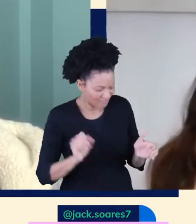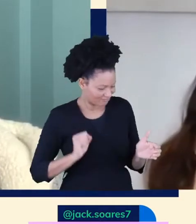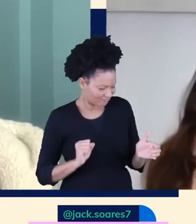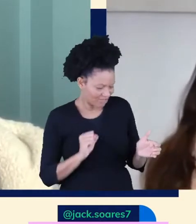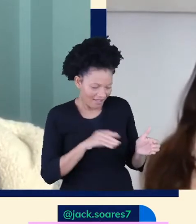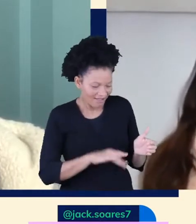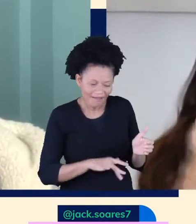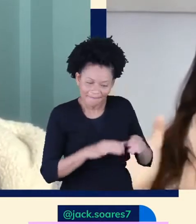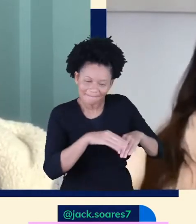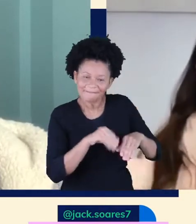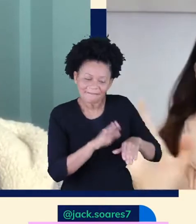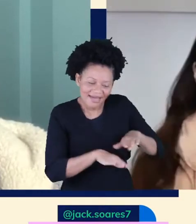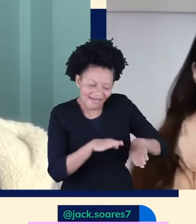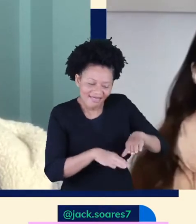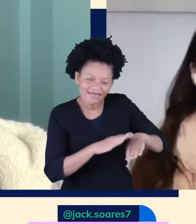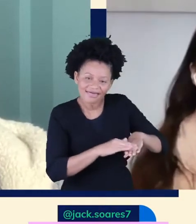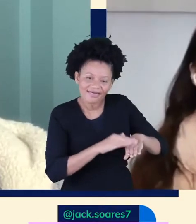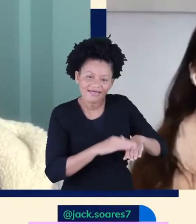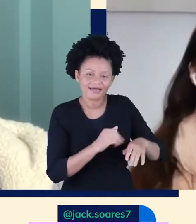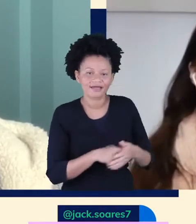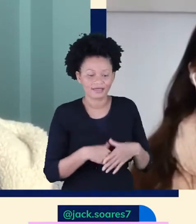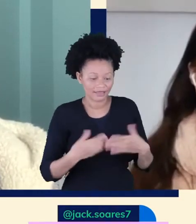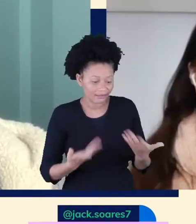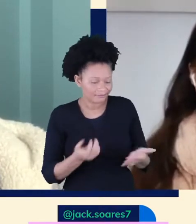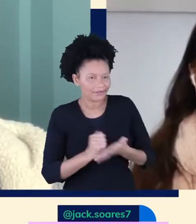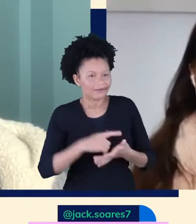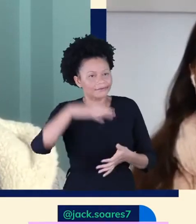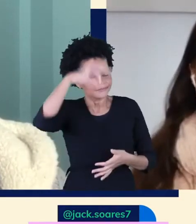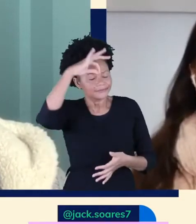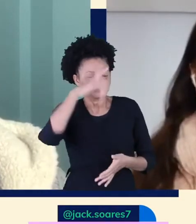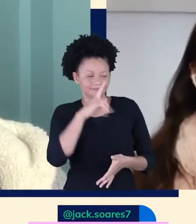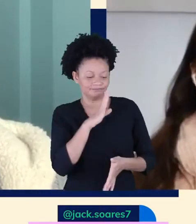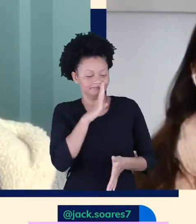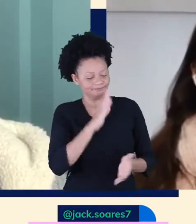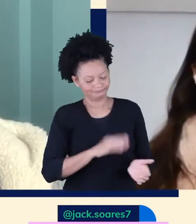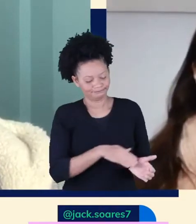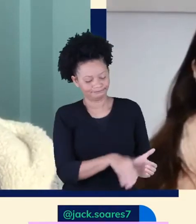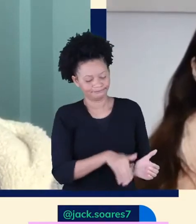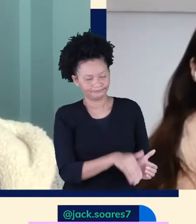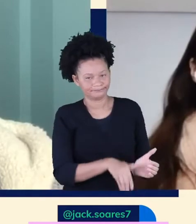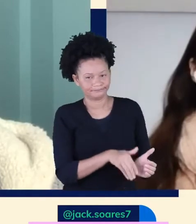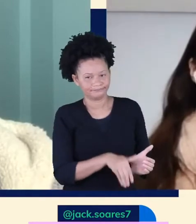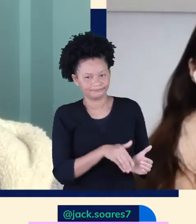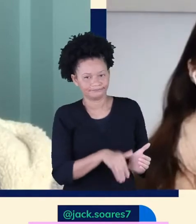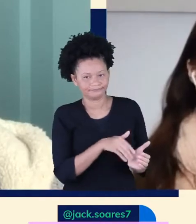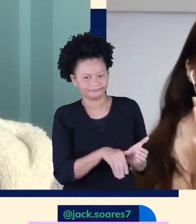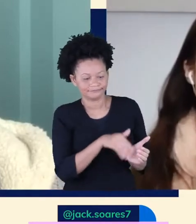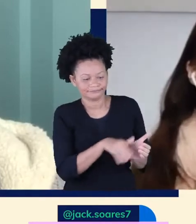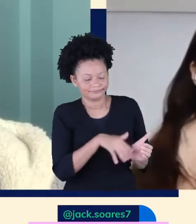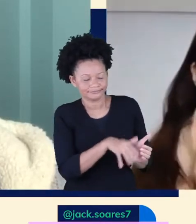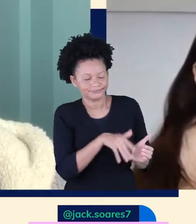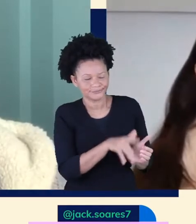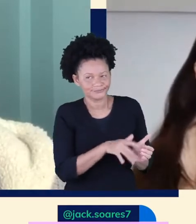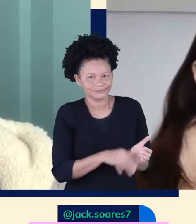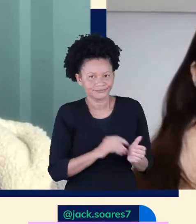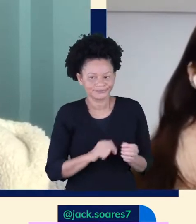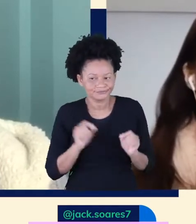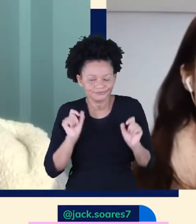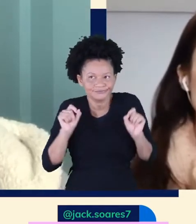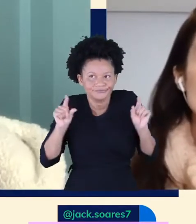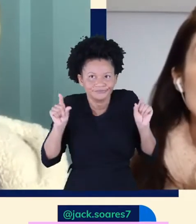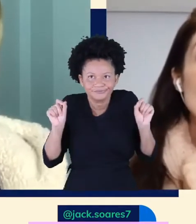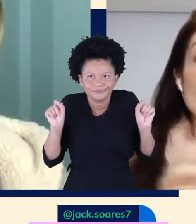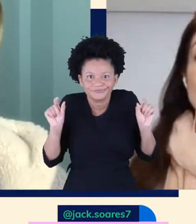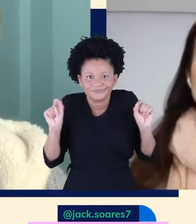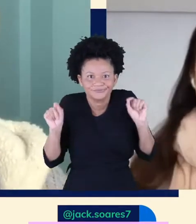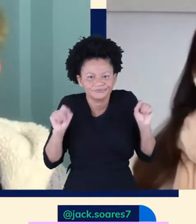de dobra. E aí, quando a gente está lavando o órgão genital, a gente fica em silêncio, né? Fica só os grilinhos lá fora.